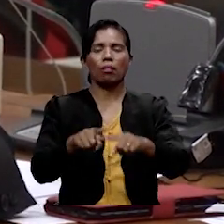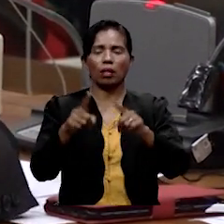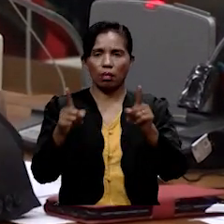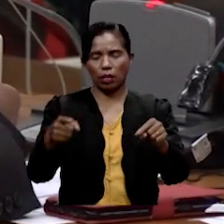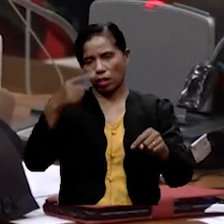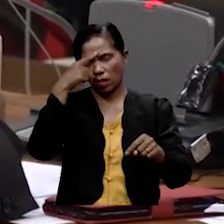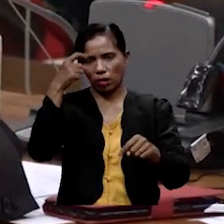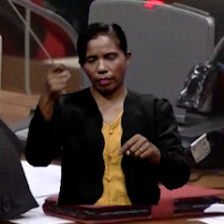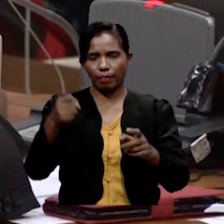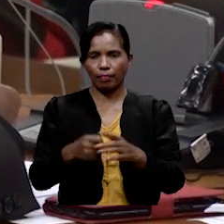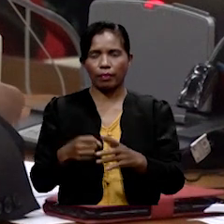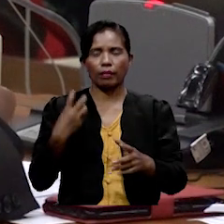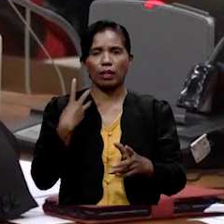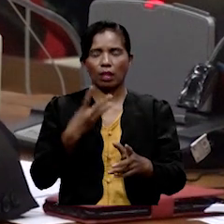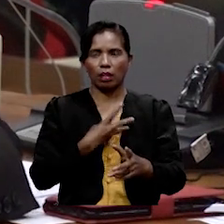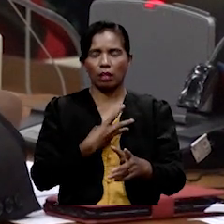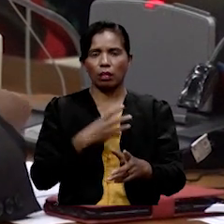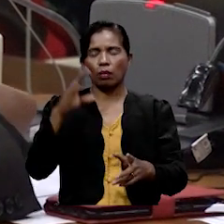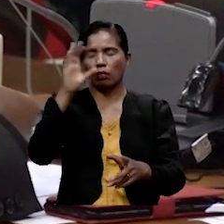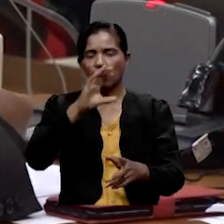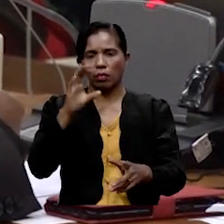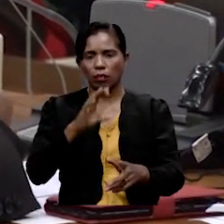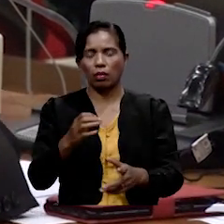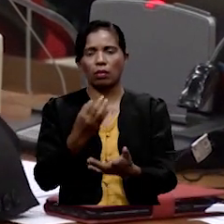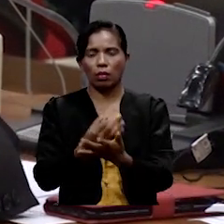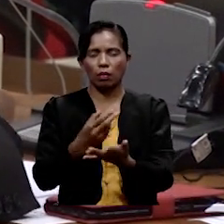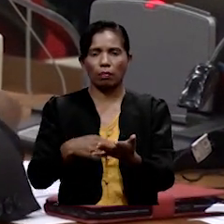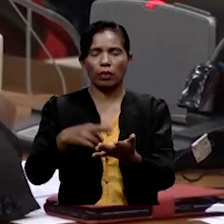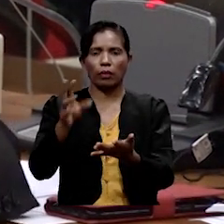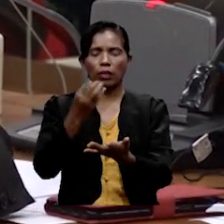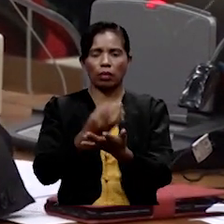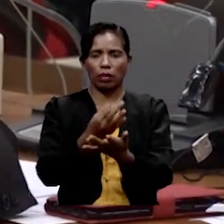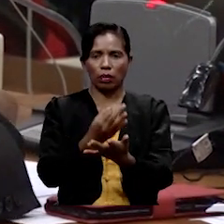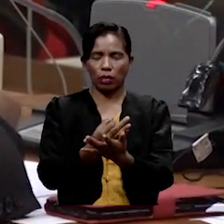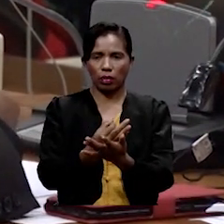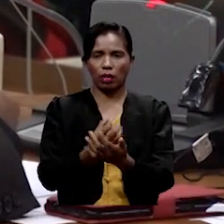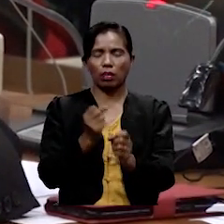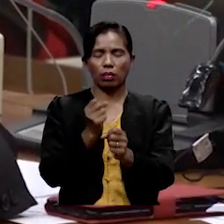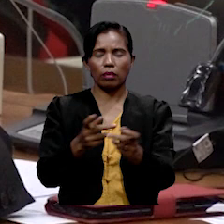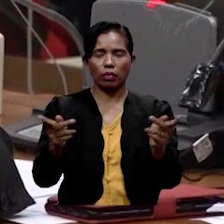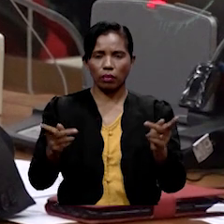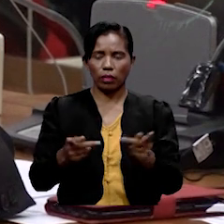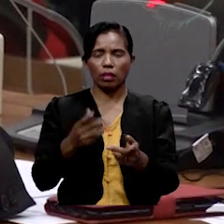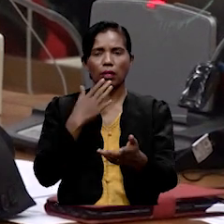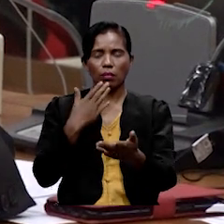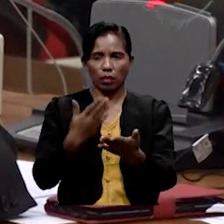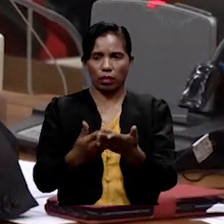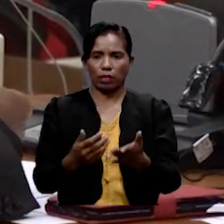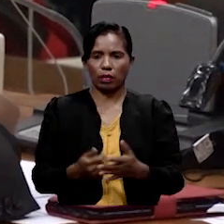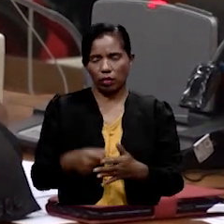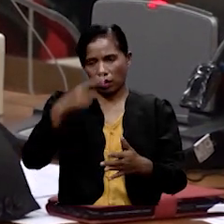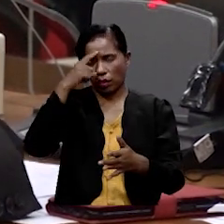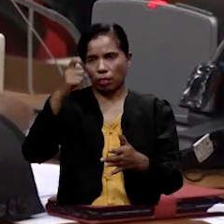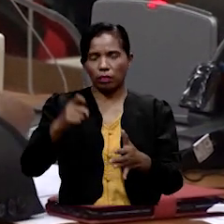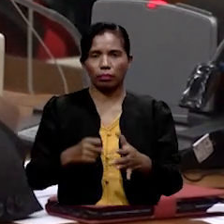tamba itamos parlamento buka to aprovasan para to halo miglioramento condições fati serba tamba nema